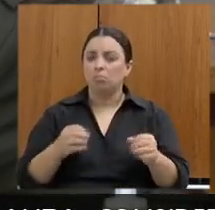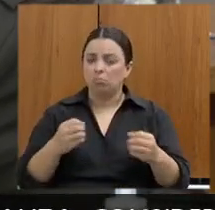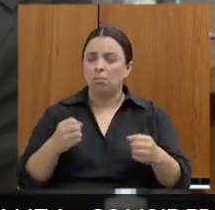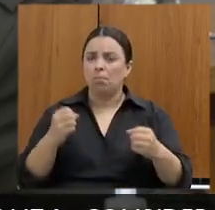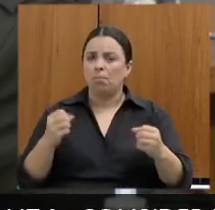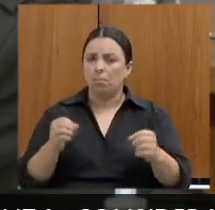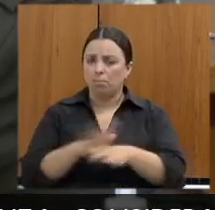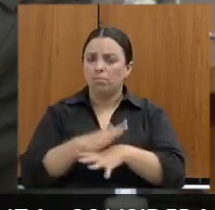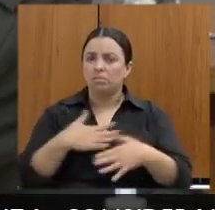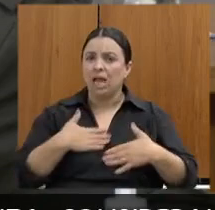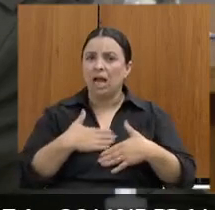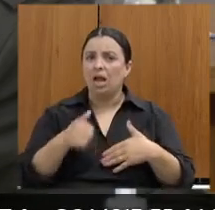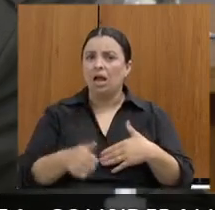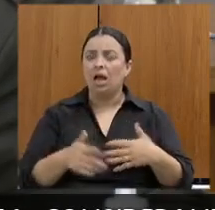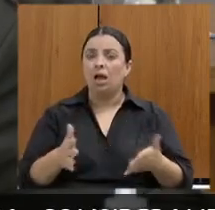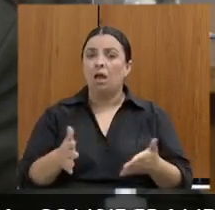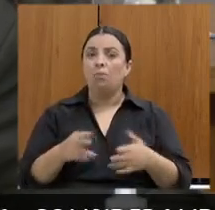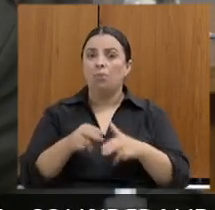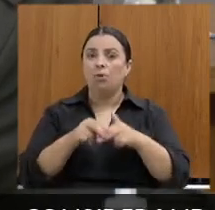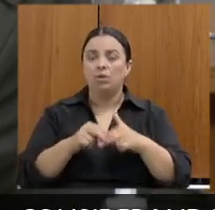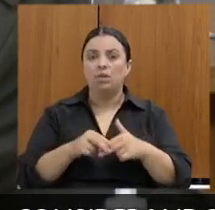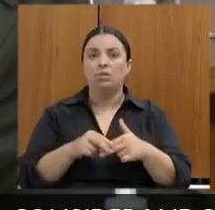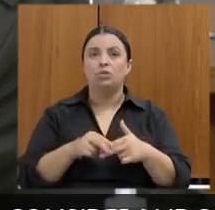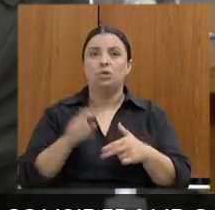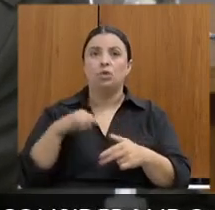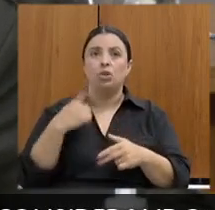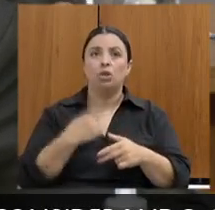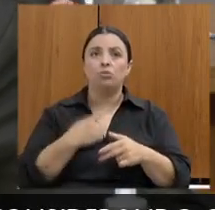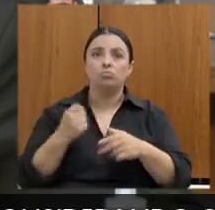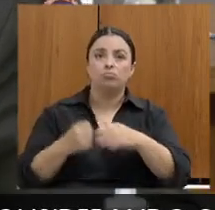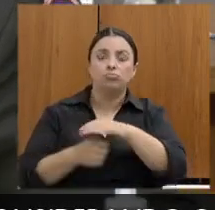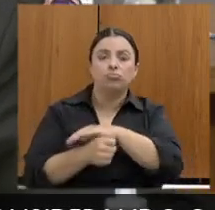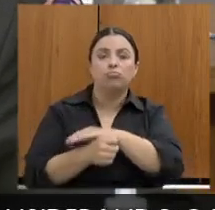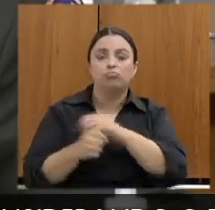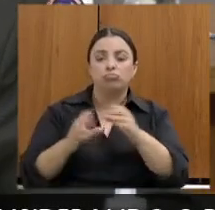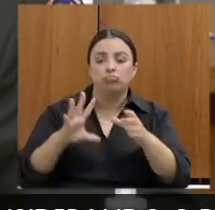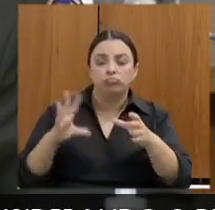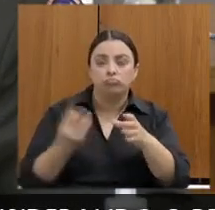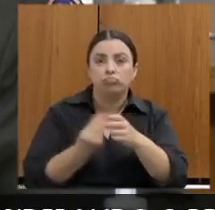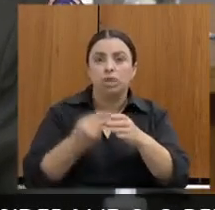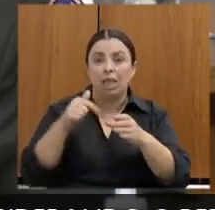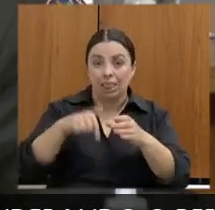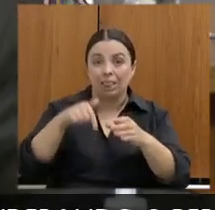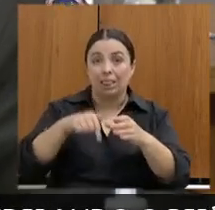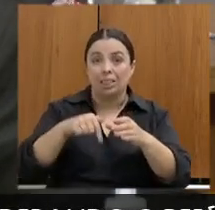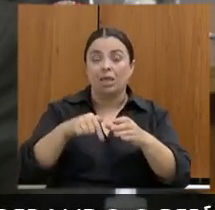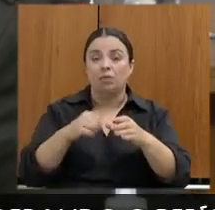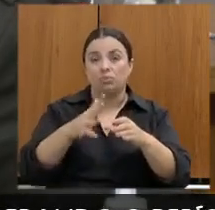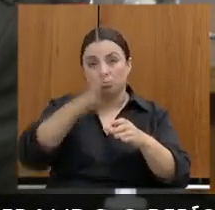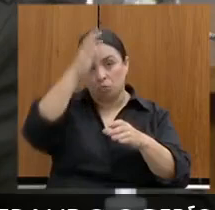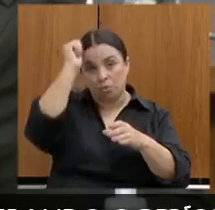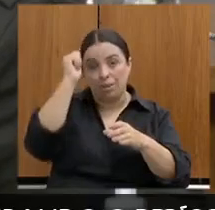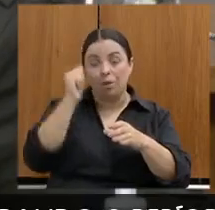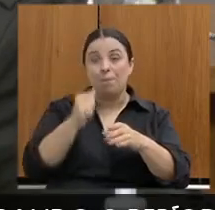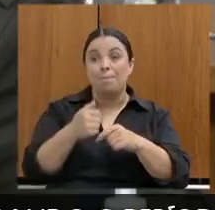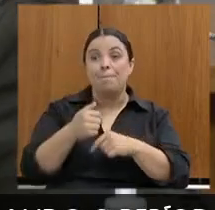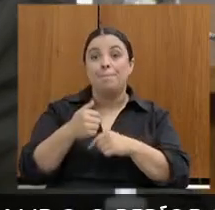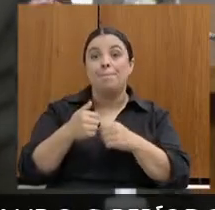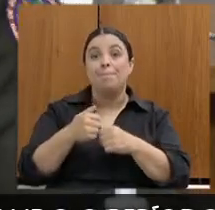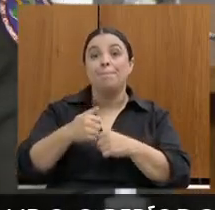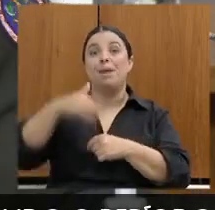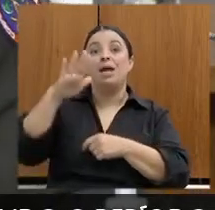Exatamente porque nós estamos colocando para dentro da instituição um número maior do que tá saindo